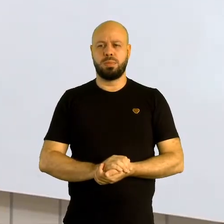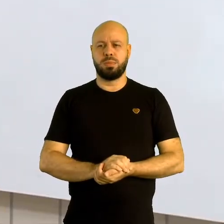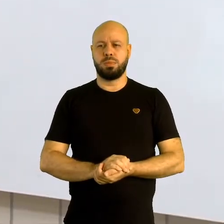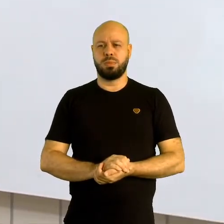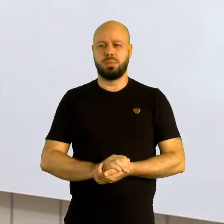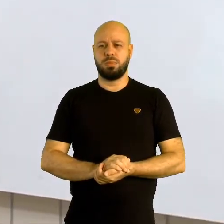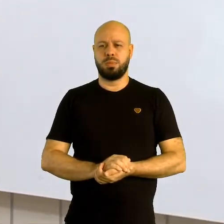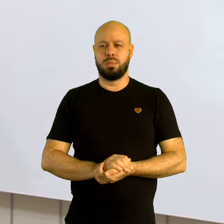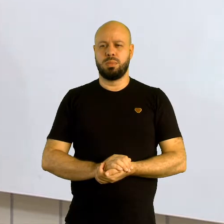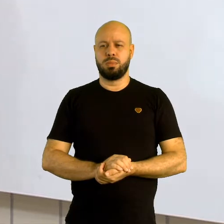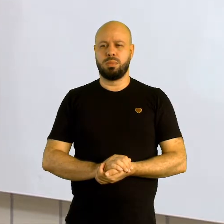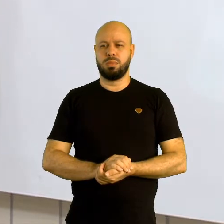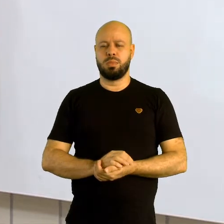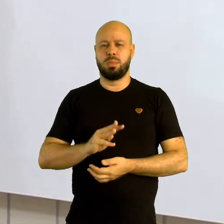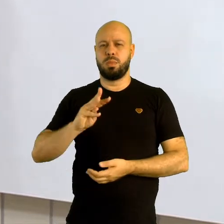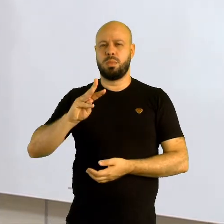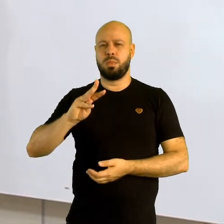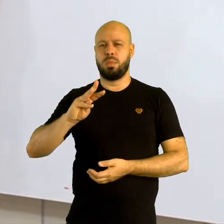CD